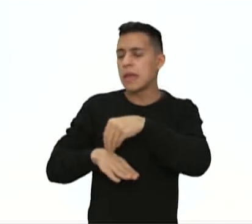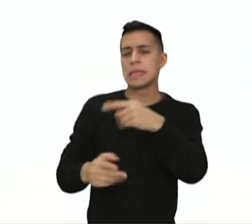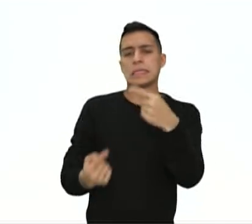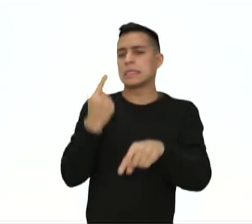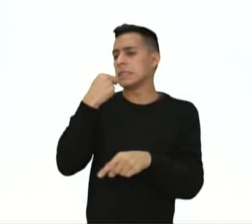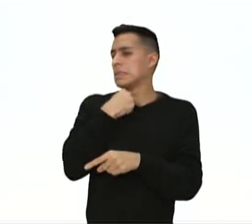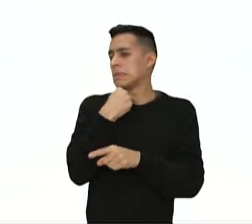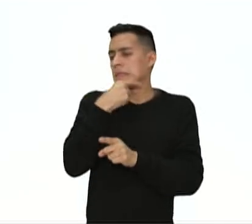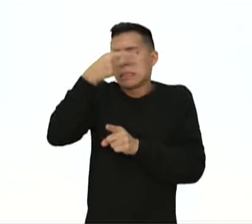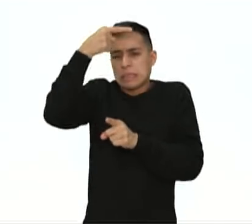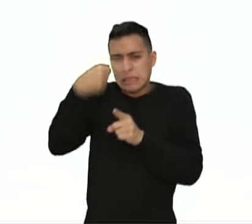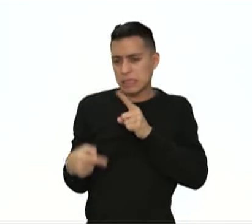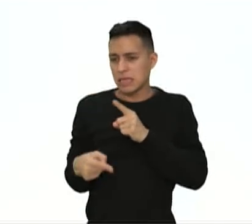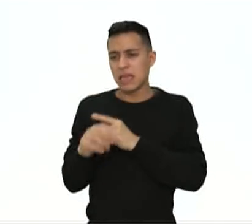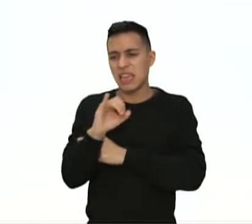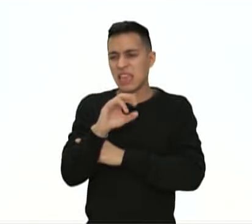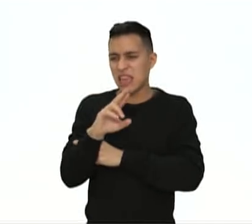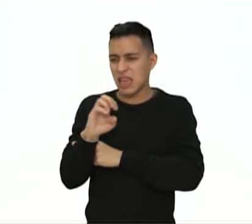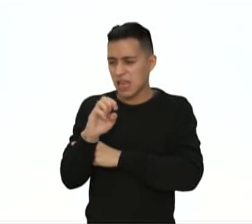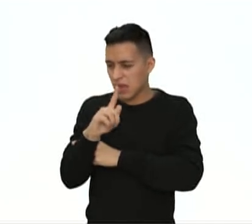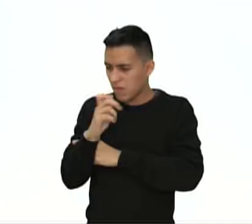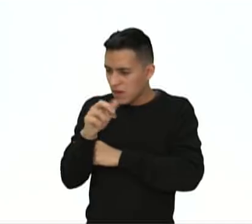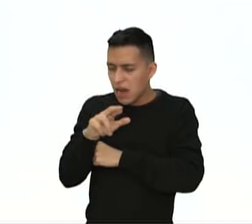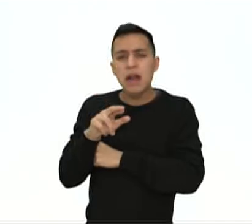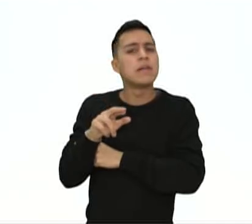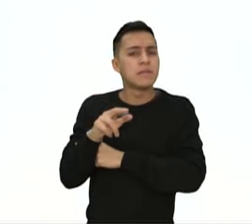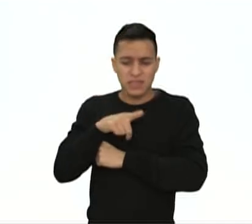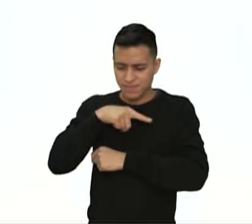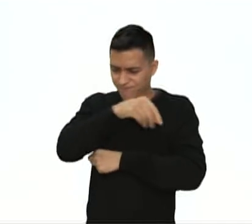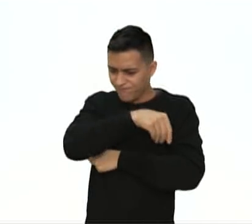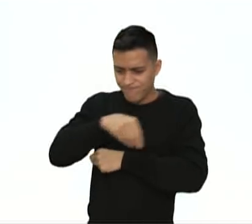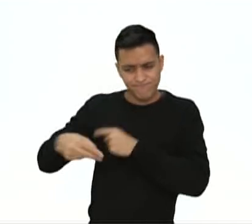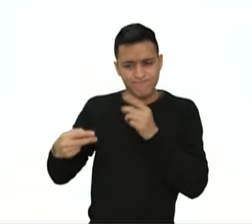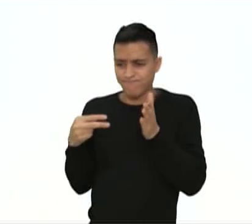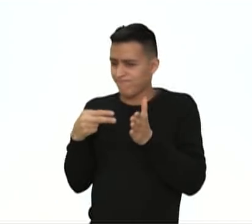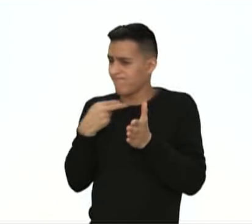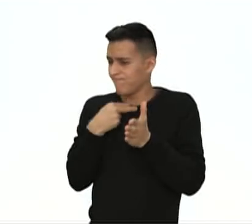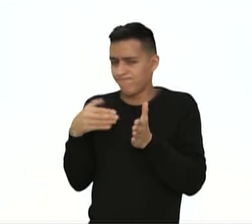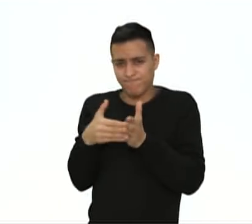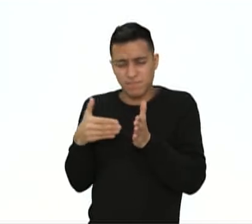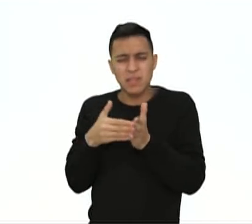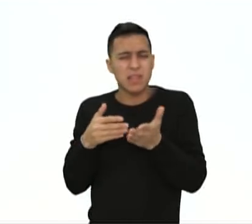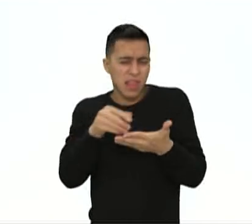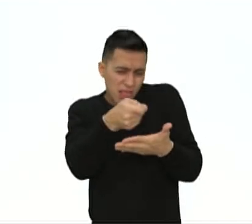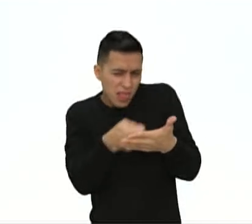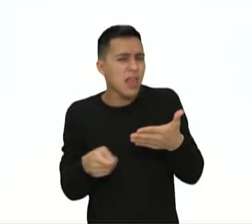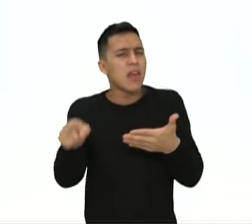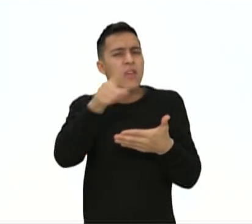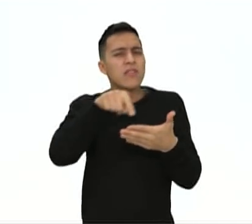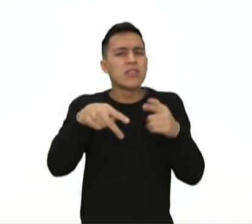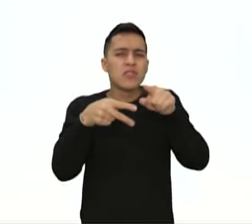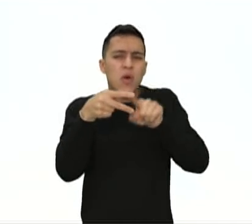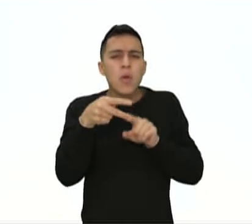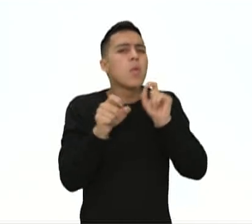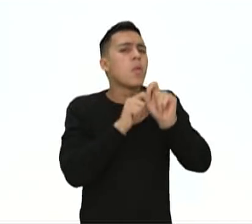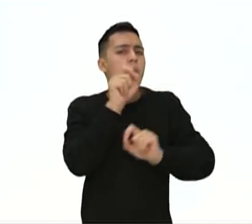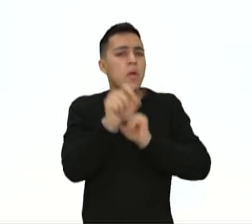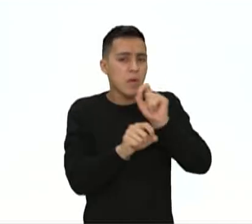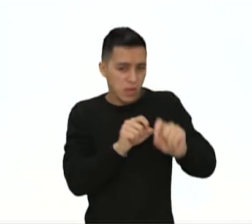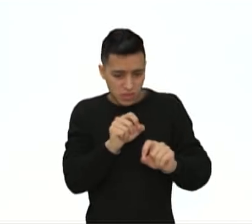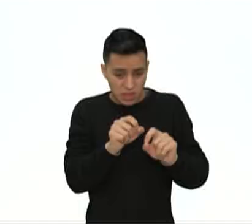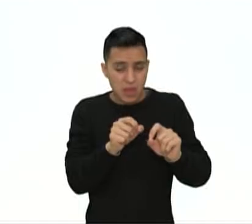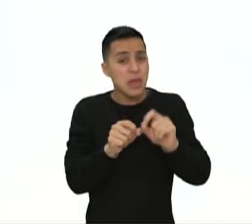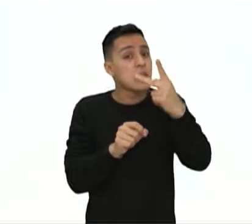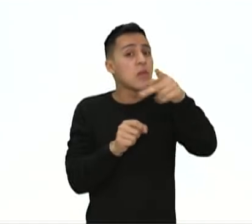podem ser realizados, que são os lances irregulares. Anote e comente em seu caderno 2 lances que, em